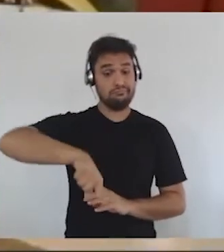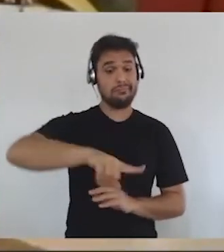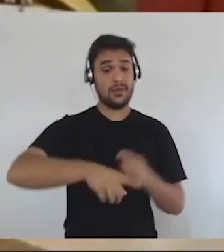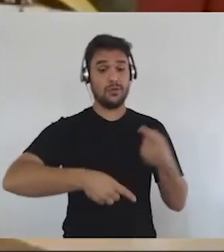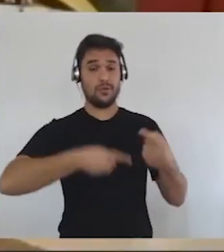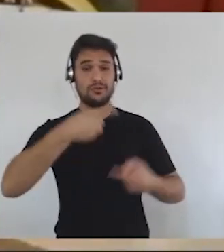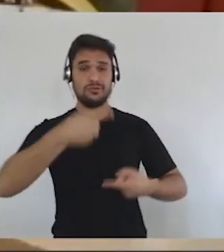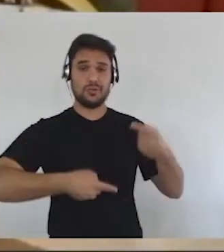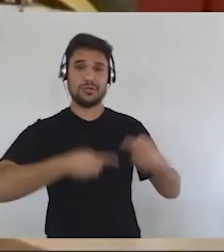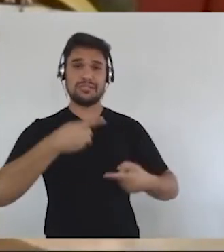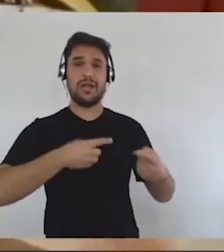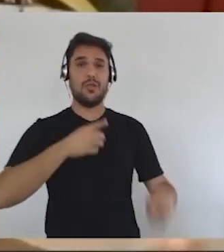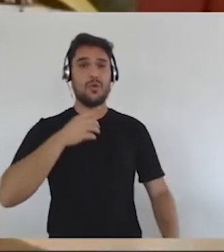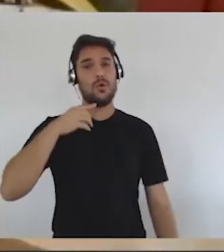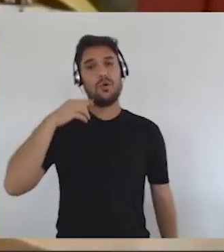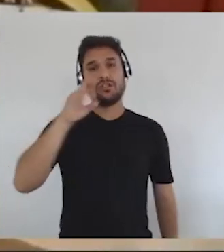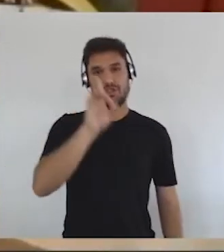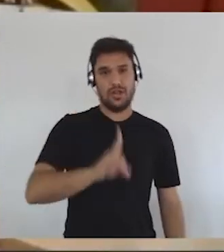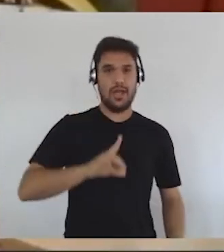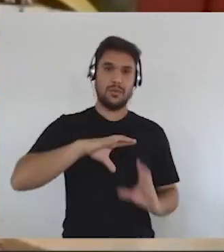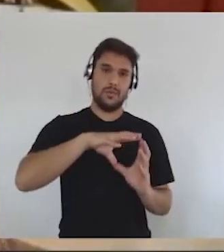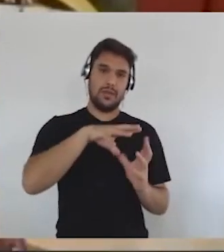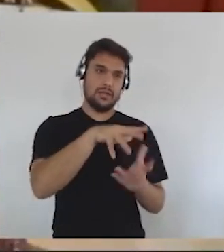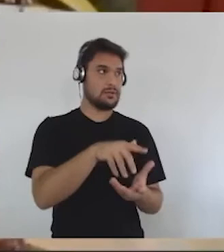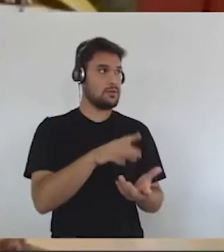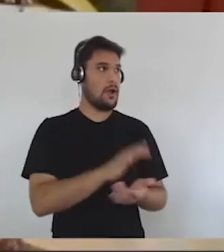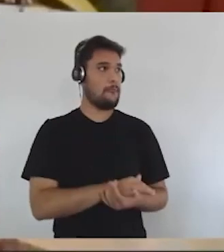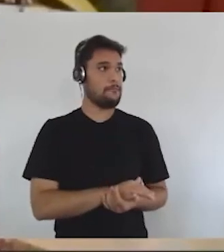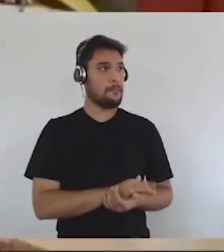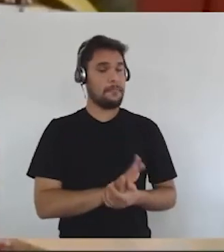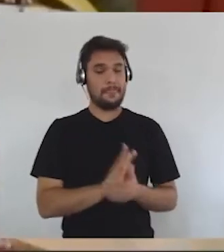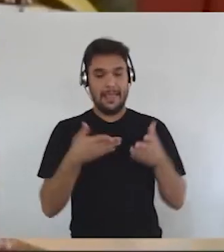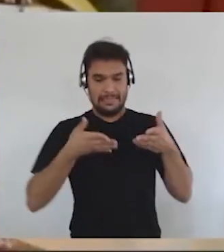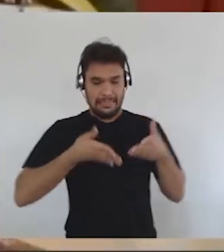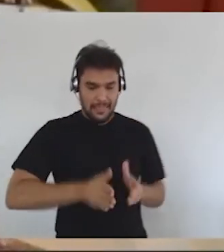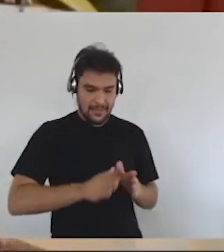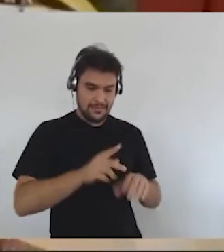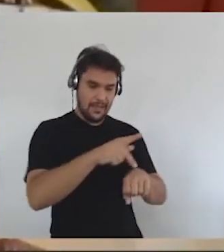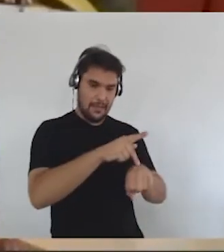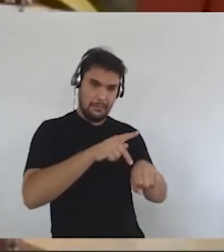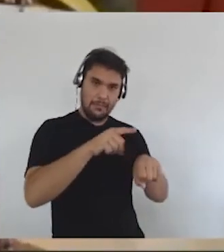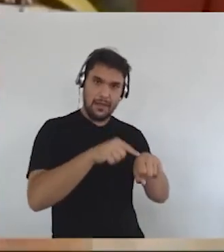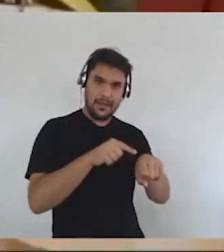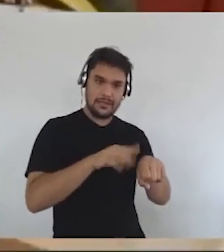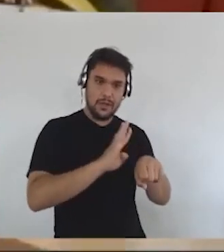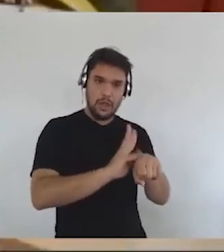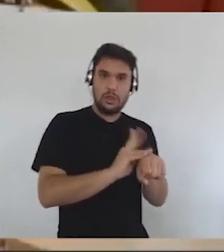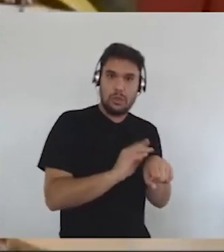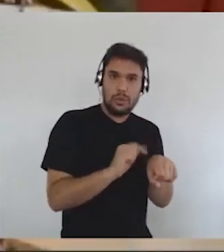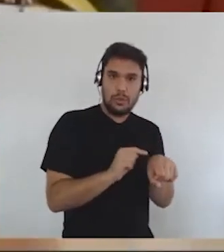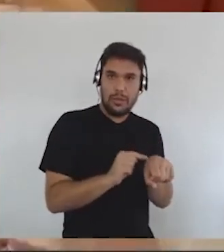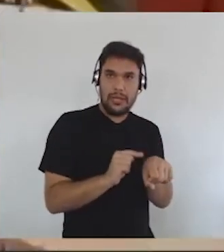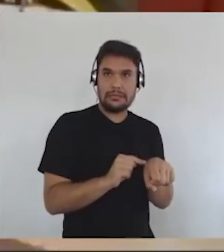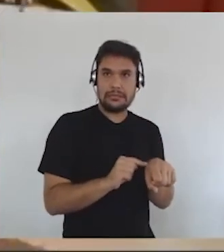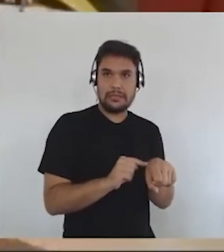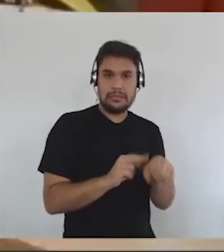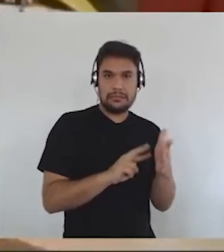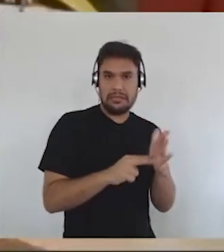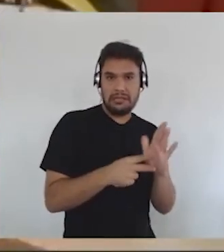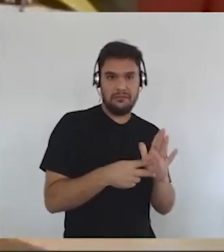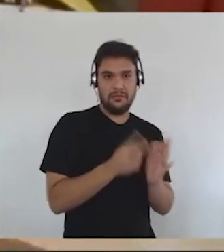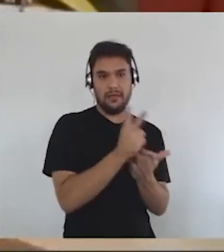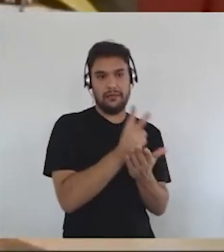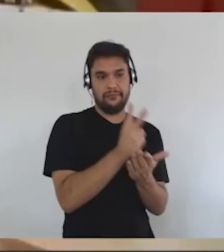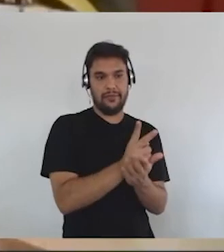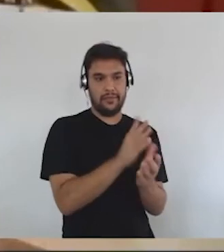ficou muito claro, né, que o fato de nascer num país, né, uma doença, não implica em que ela fique restrita